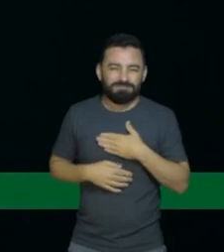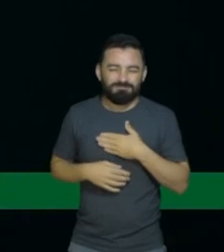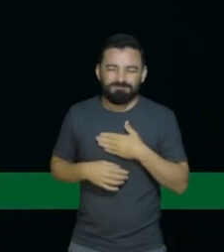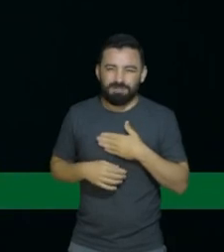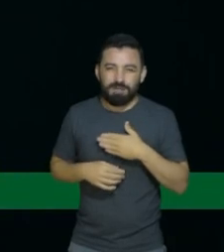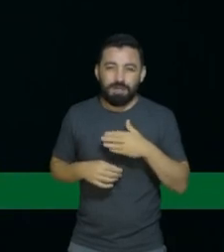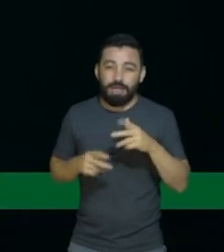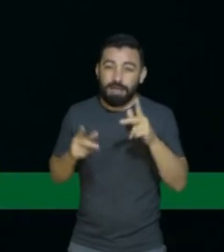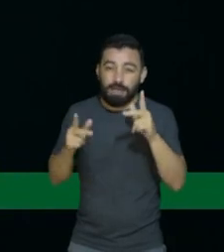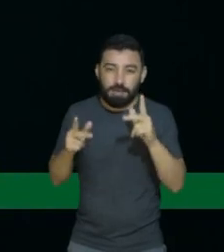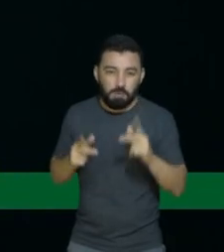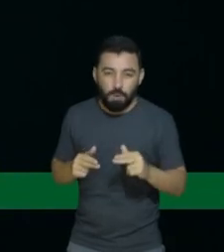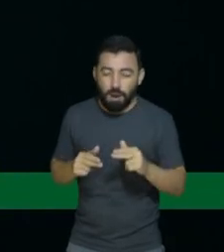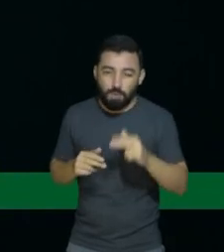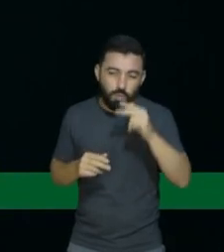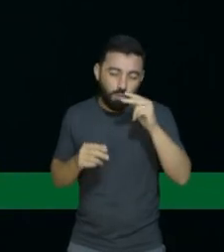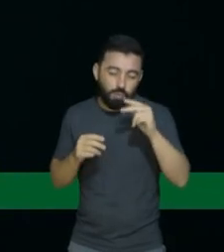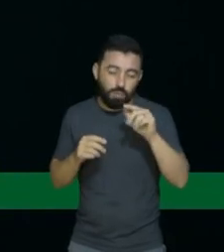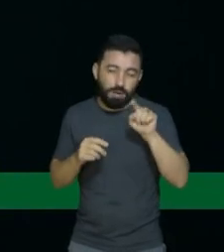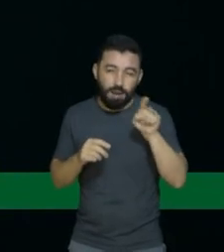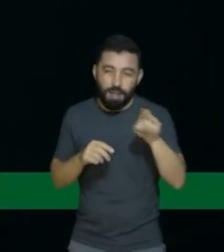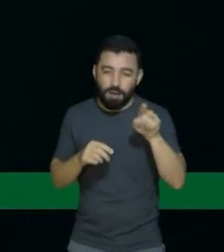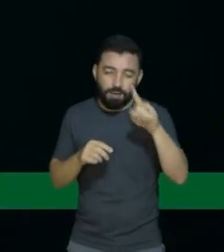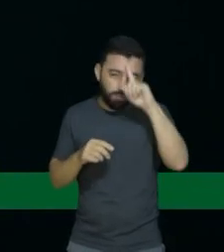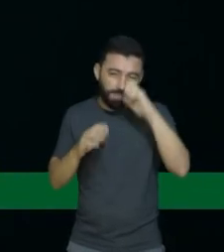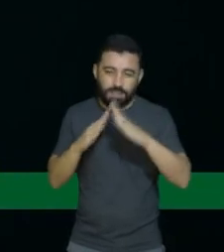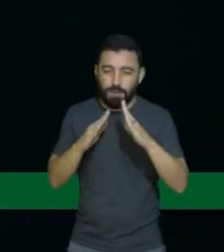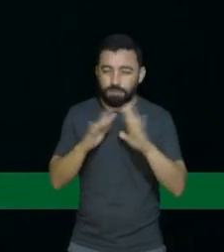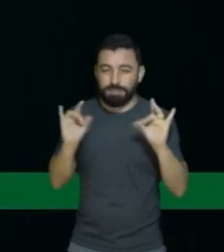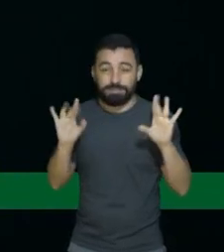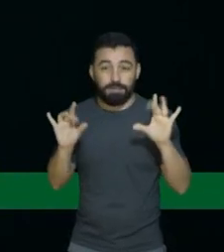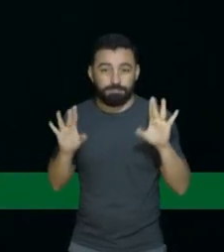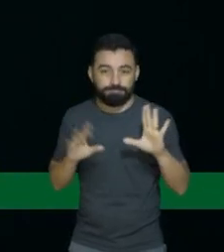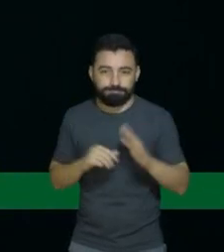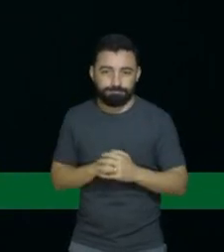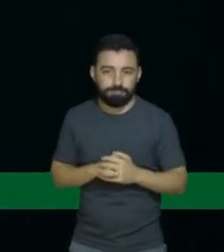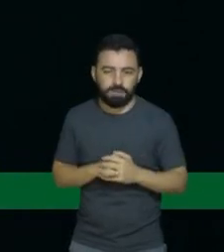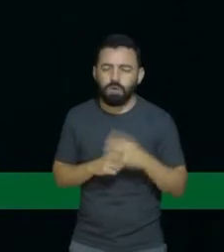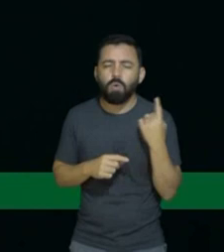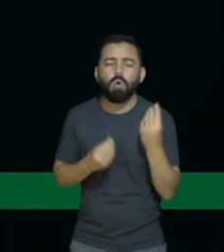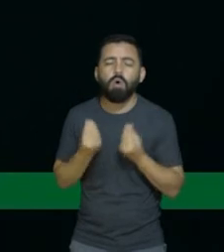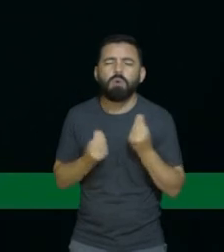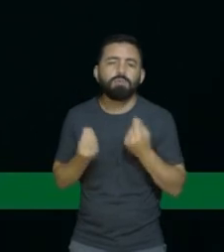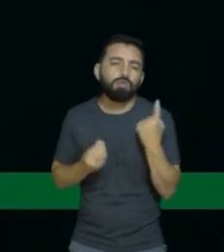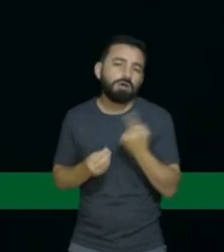Albert Einstein como é que nós fazemos isso